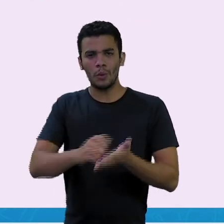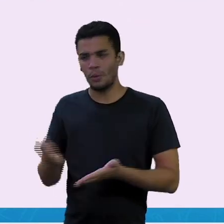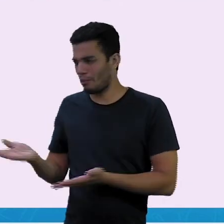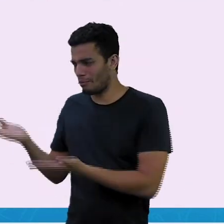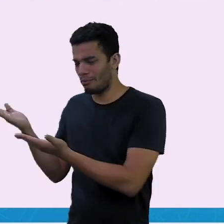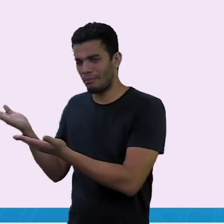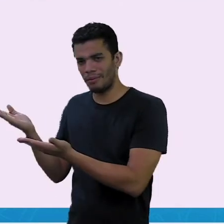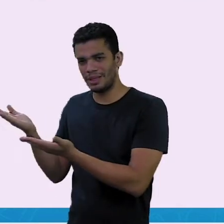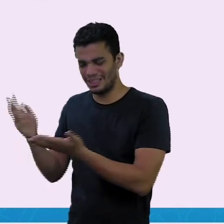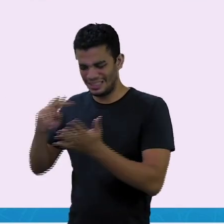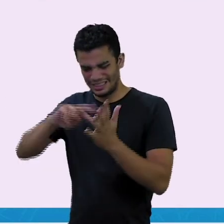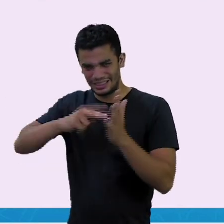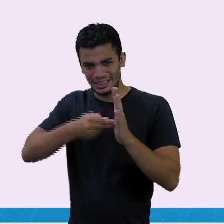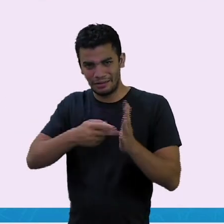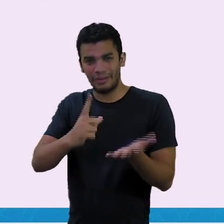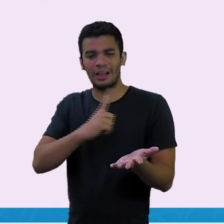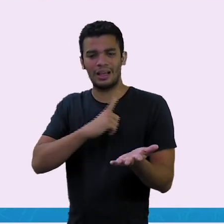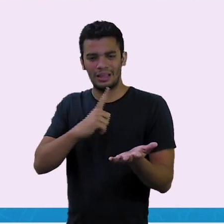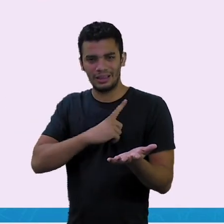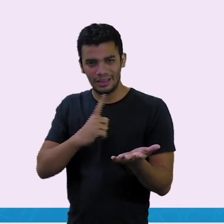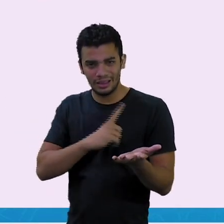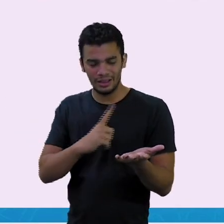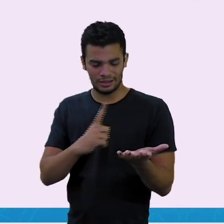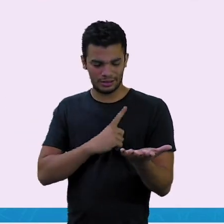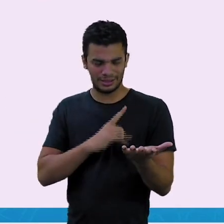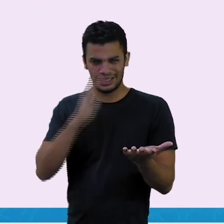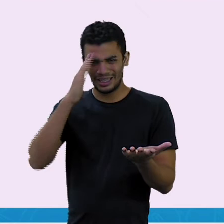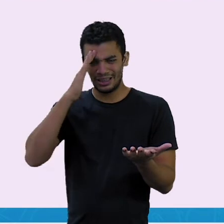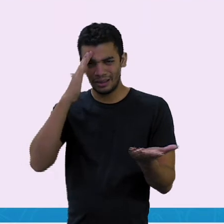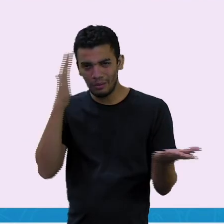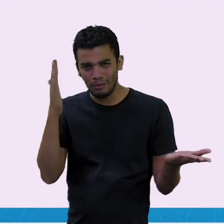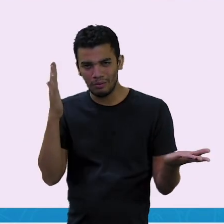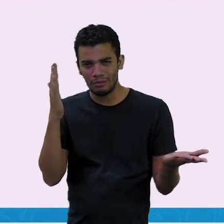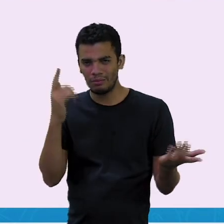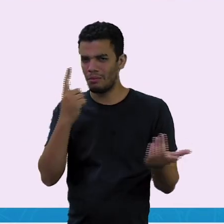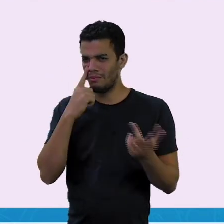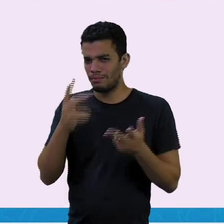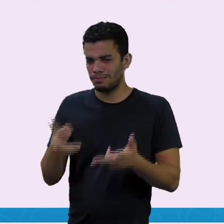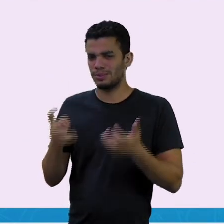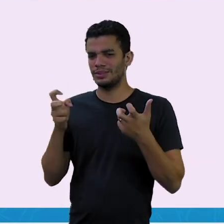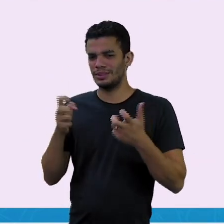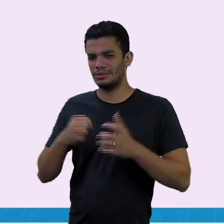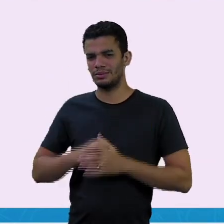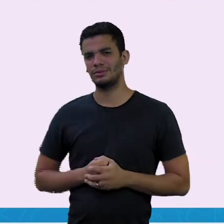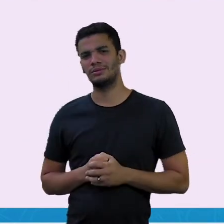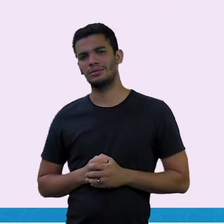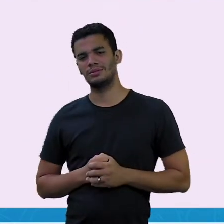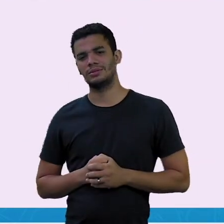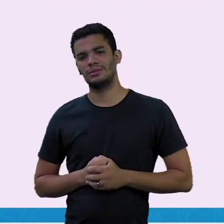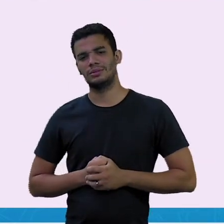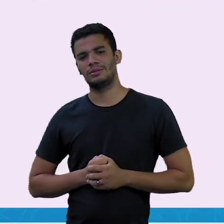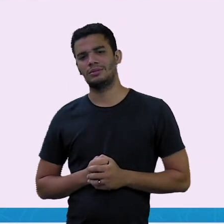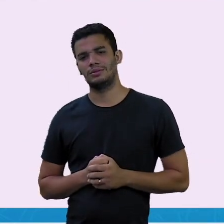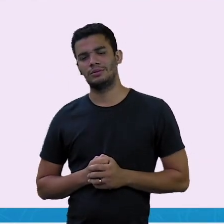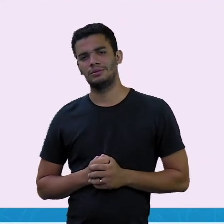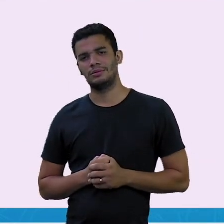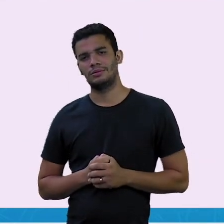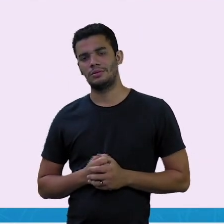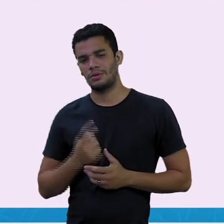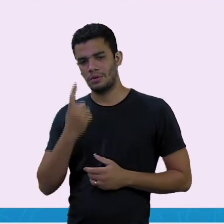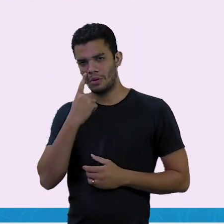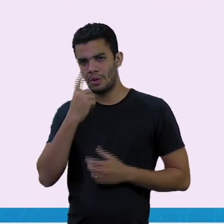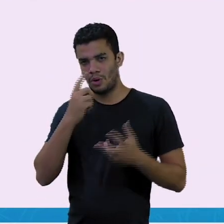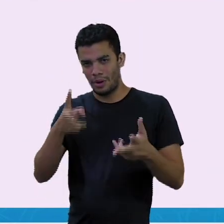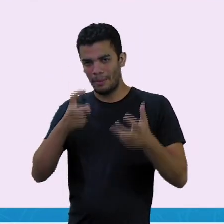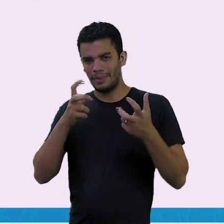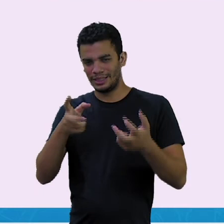Esse bilhete que a gente acabou de ler faz algum sentido? Acho que não, né? Vamos ler novamente para ver se